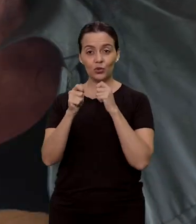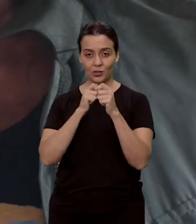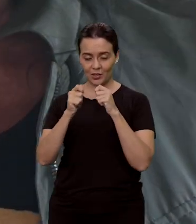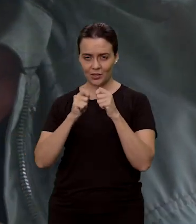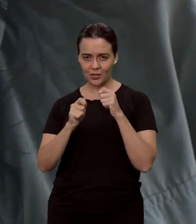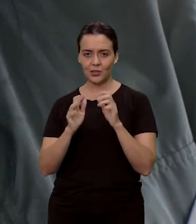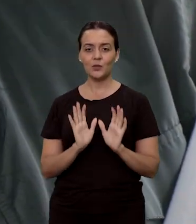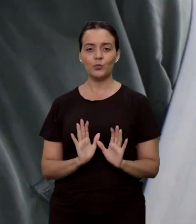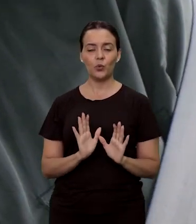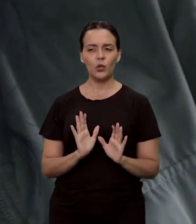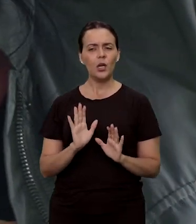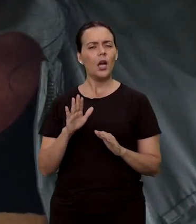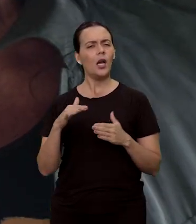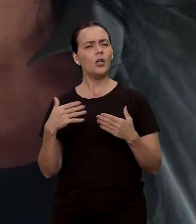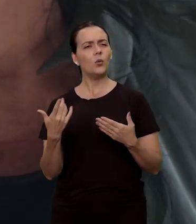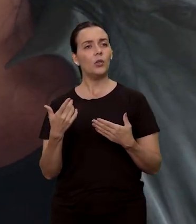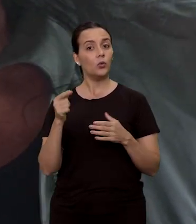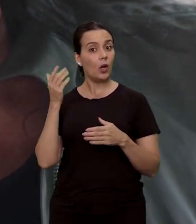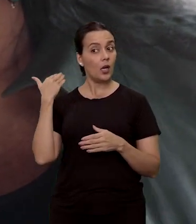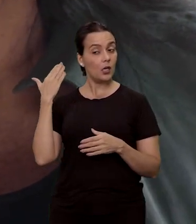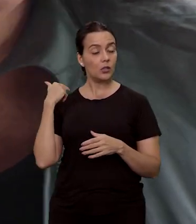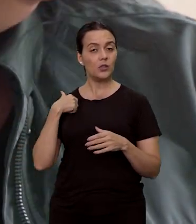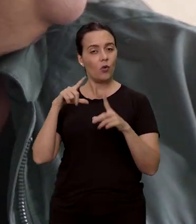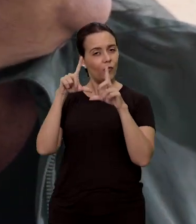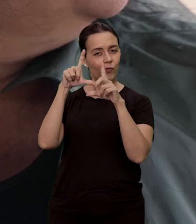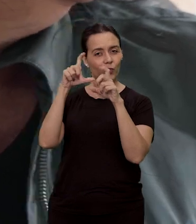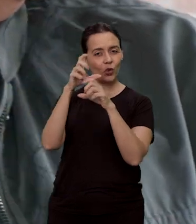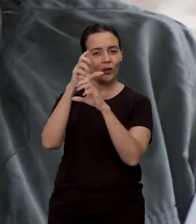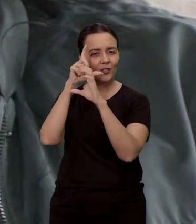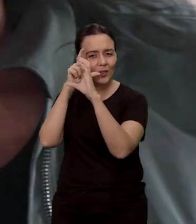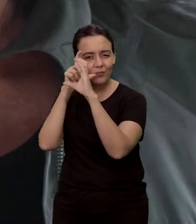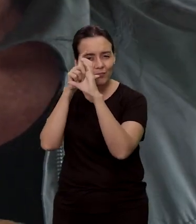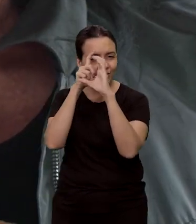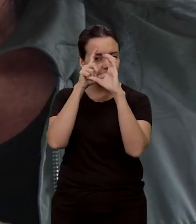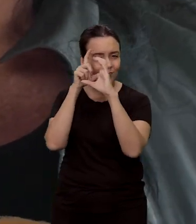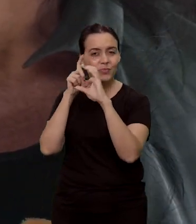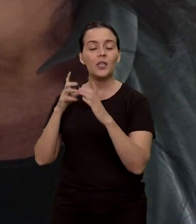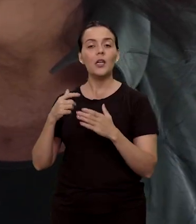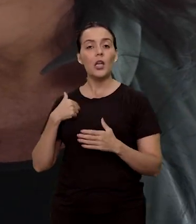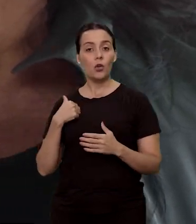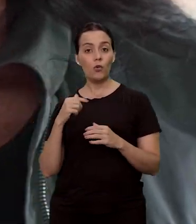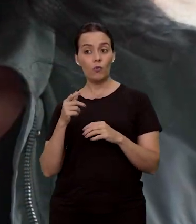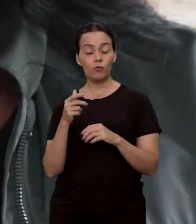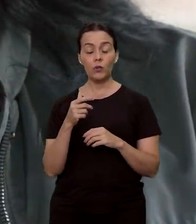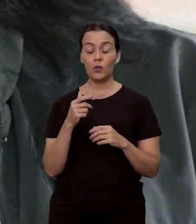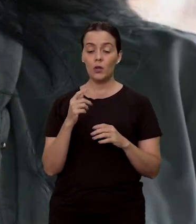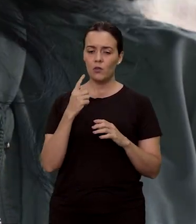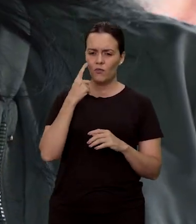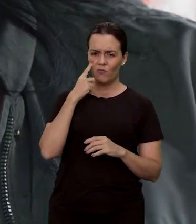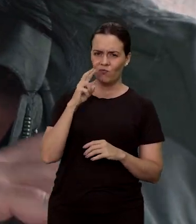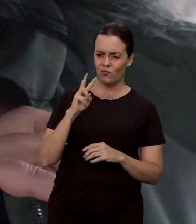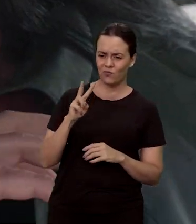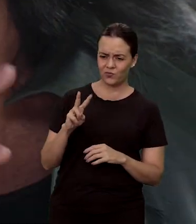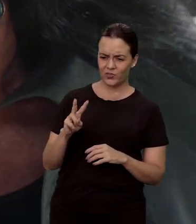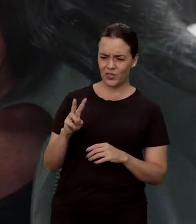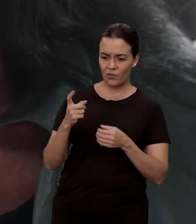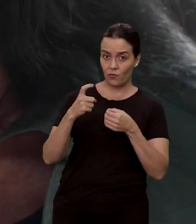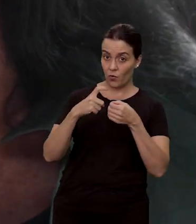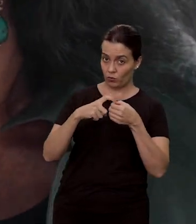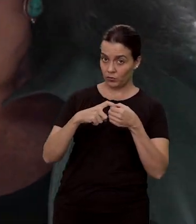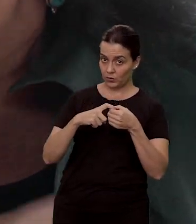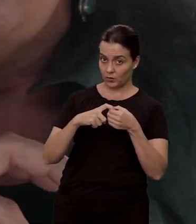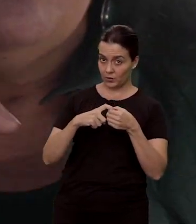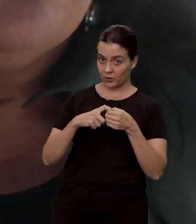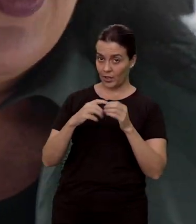eu voltei, eu era fotógrafa na época, fotógrafa de natureza, eu me deparei com o Rio Tietê cheio de espuma,